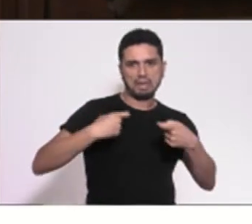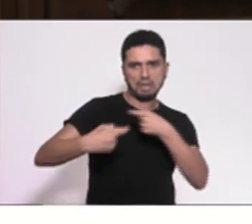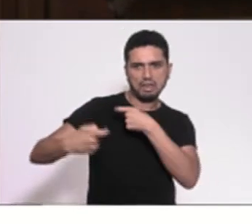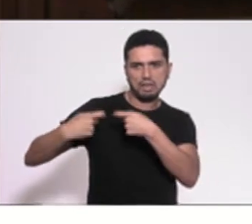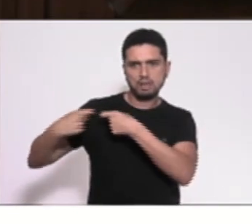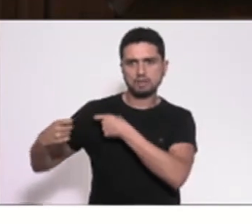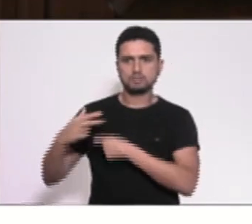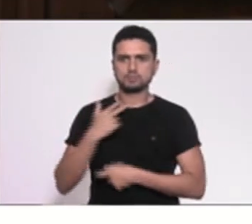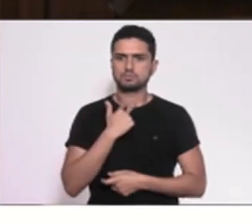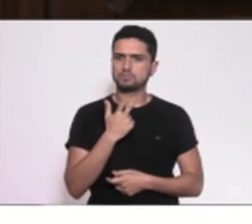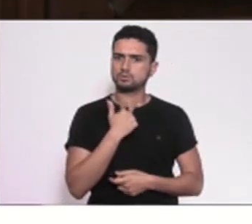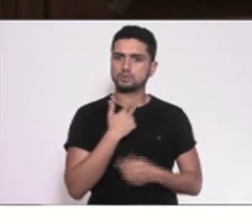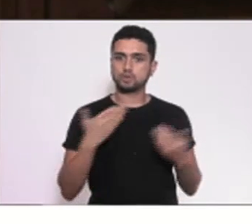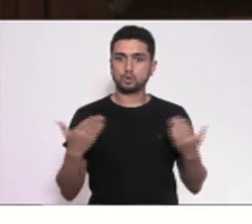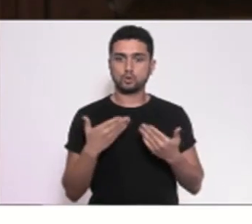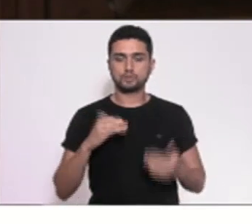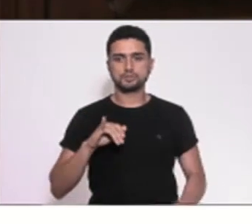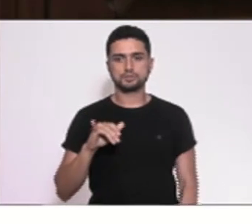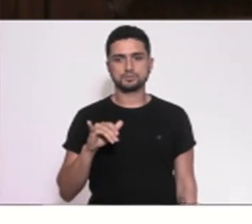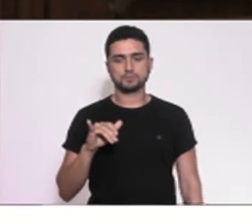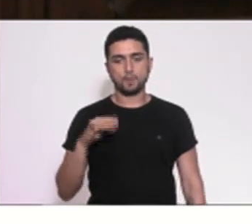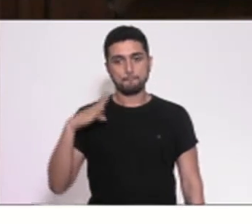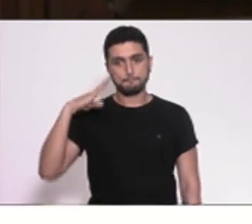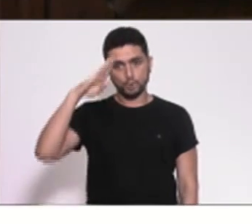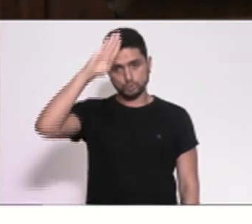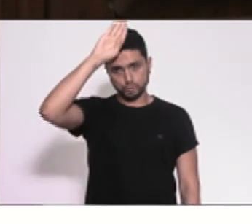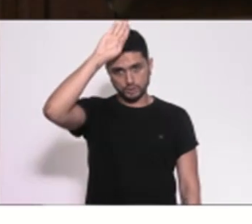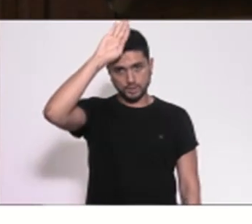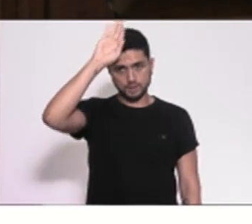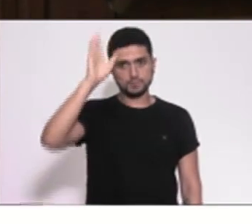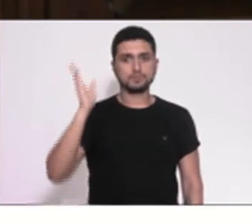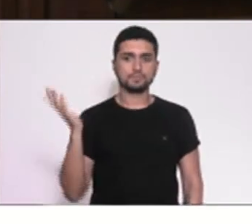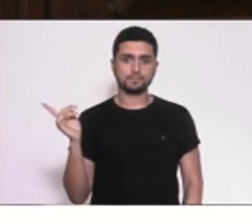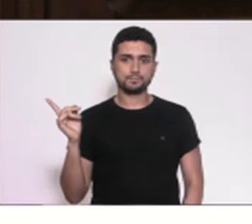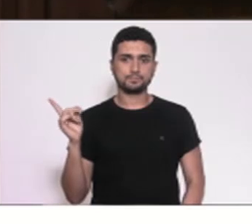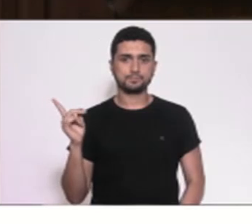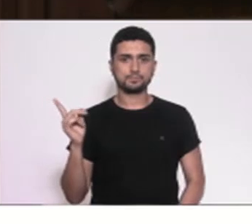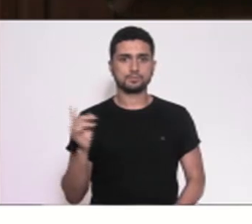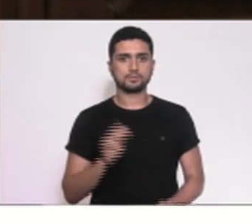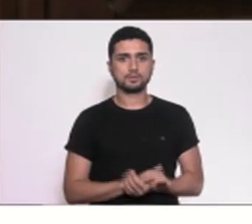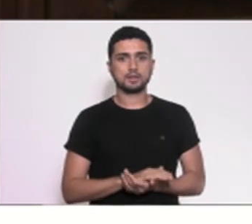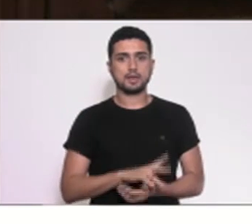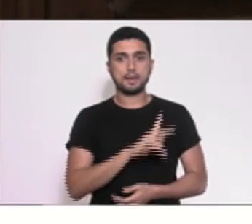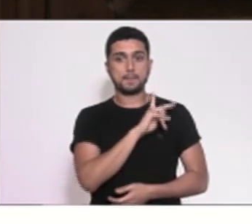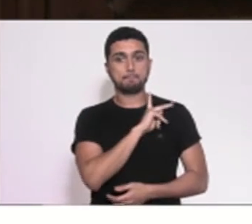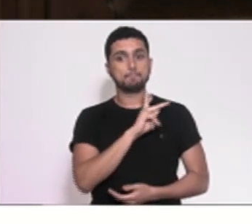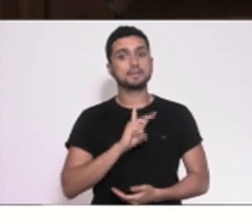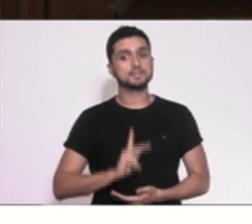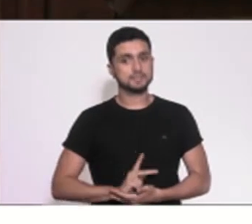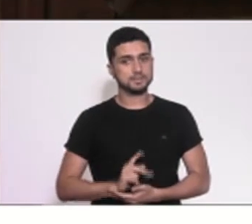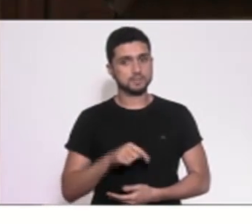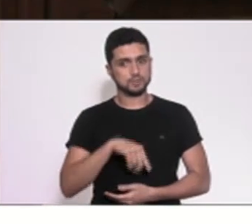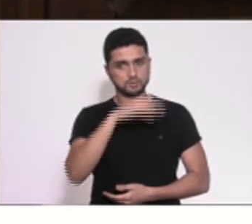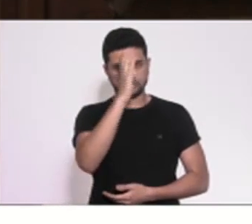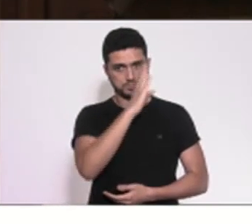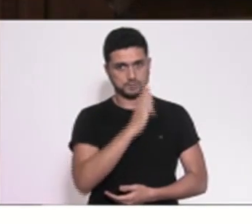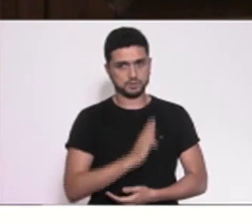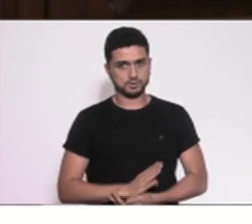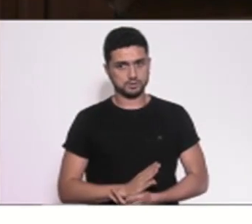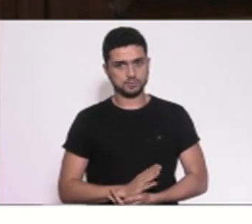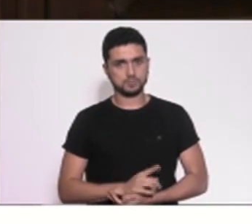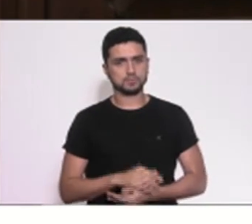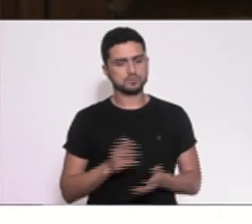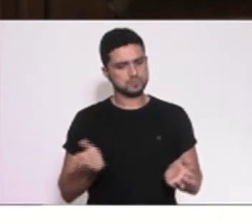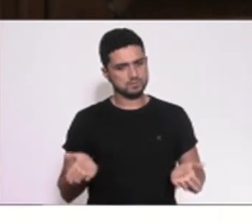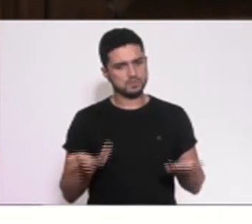Hoje, Jair Messias Bolsonaro, à frente da presidência do Brasil,